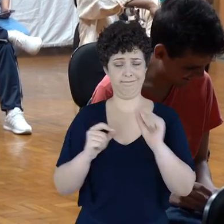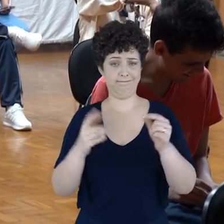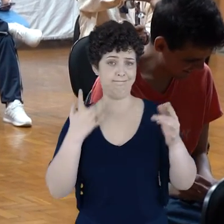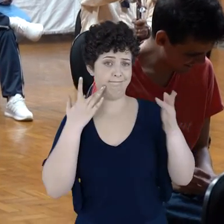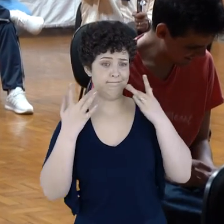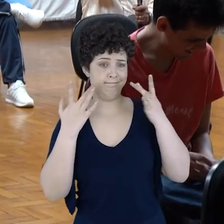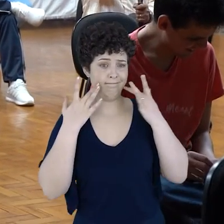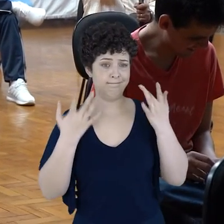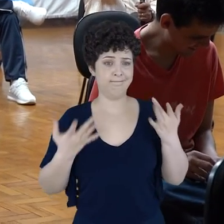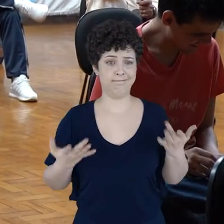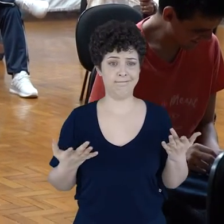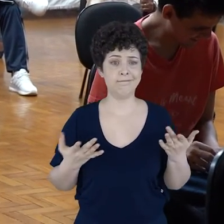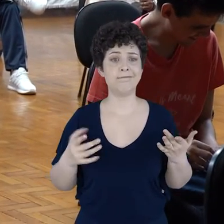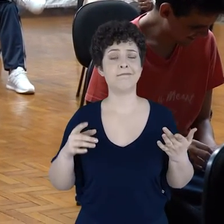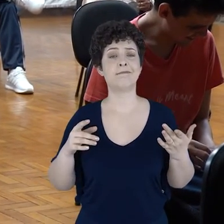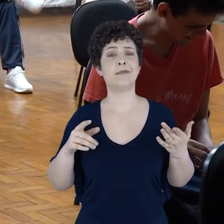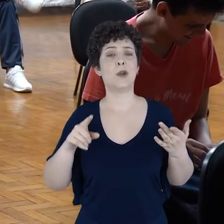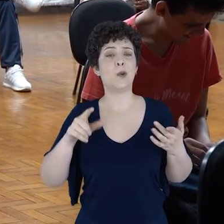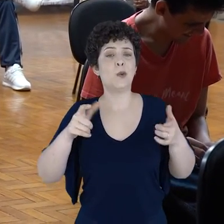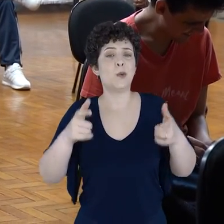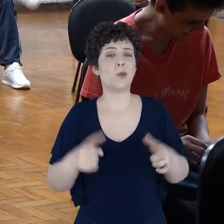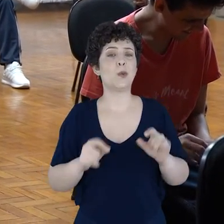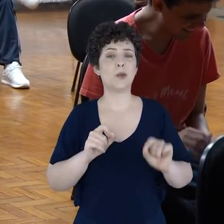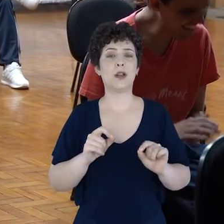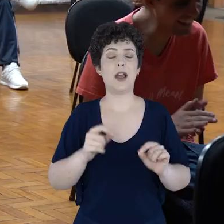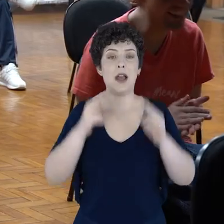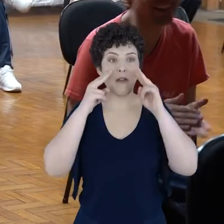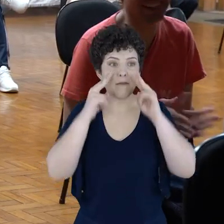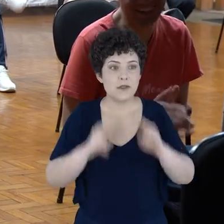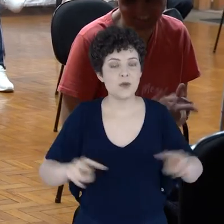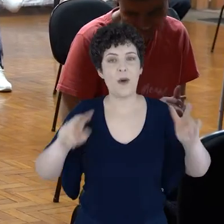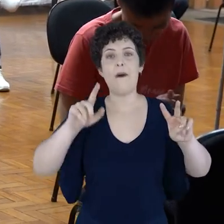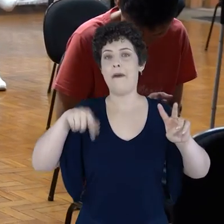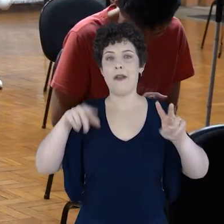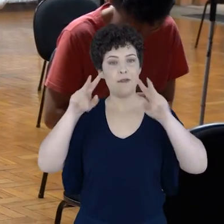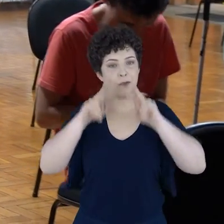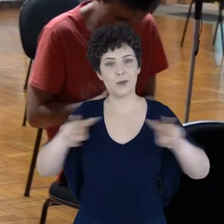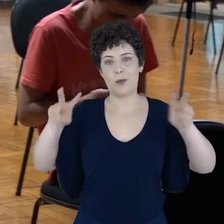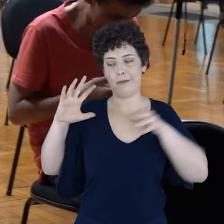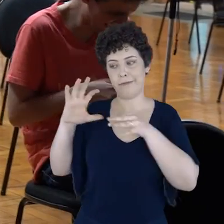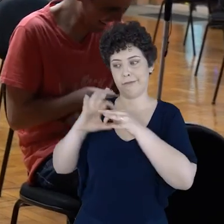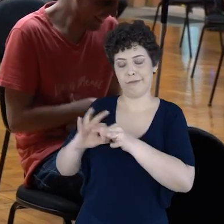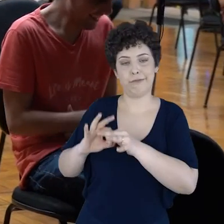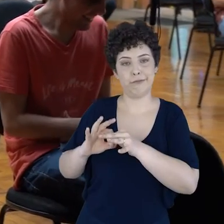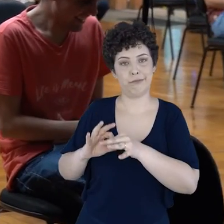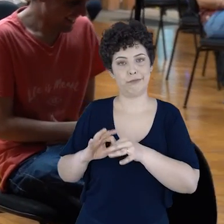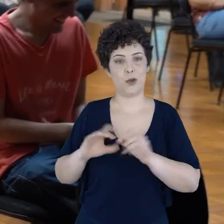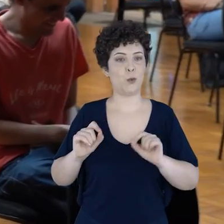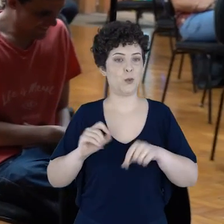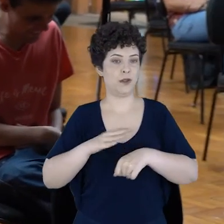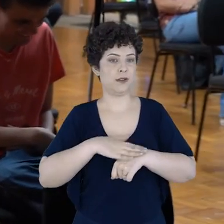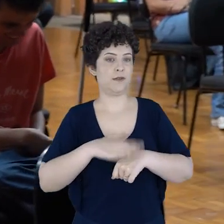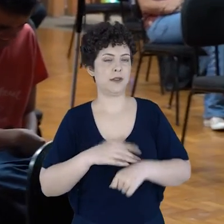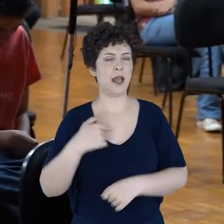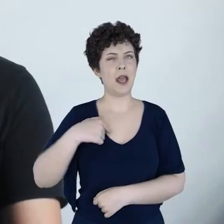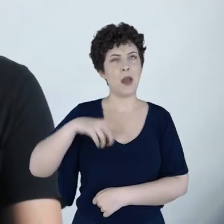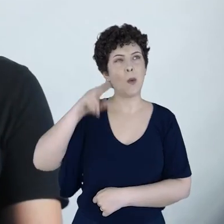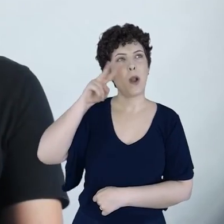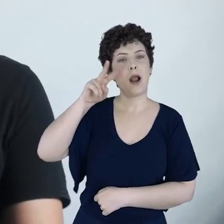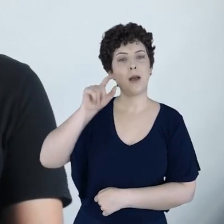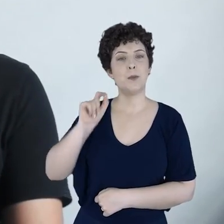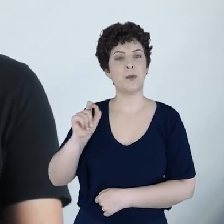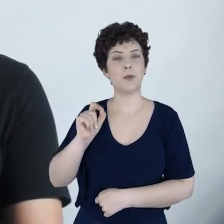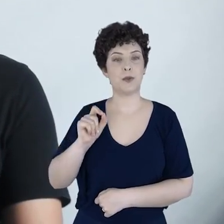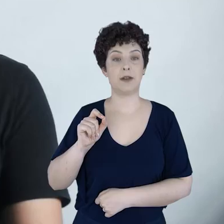ensina, que o teatro é o lugar de onde se vê o que a gente está fazendo e produzindo. Tiago com espectadores. E eu